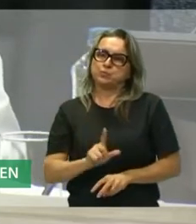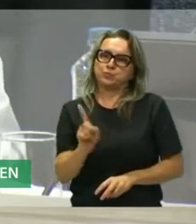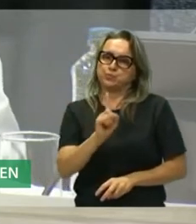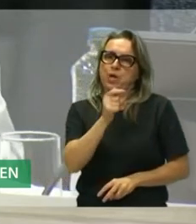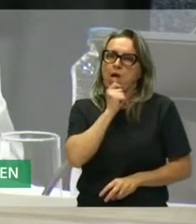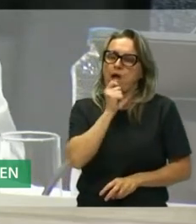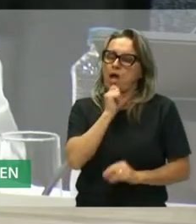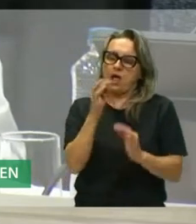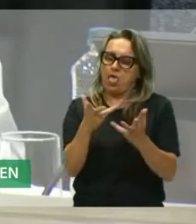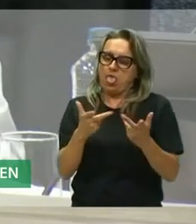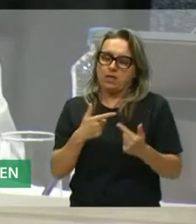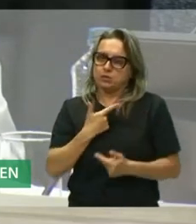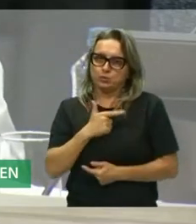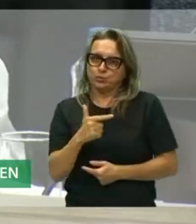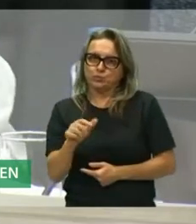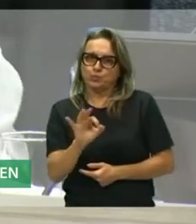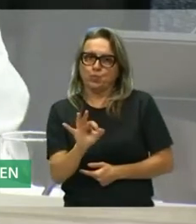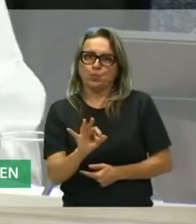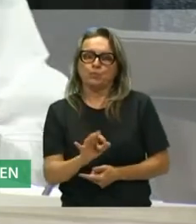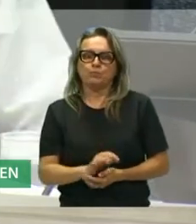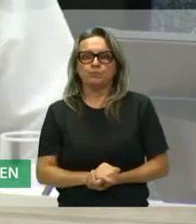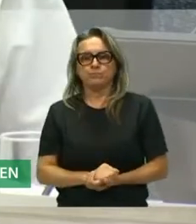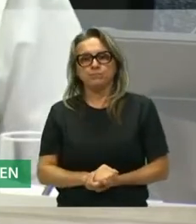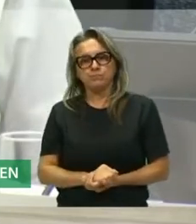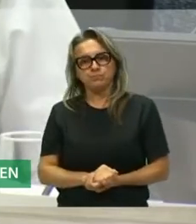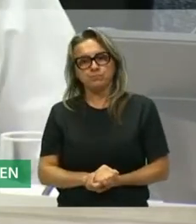não recebemos esse recurso.